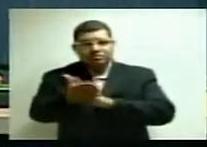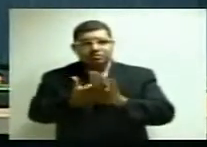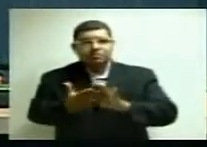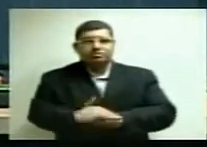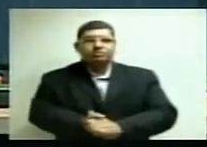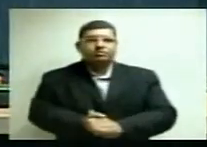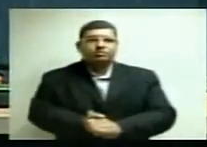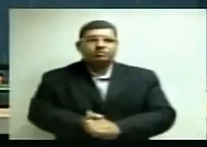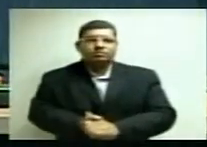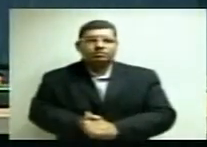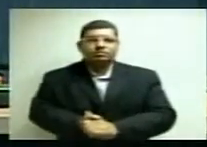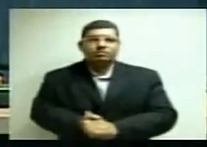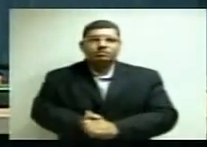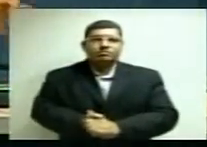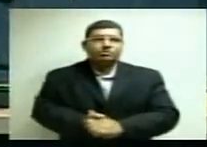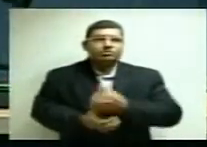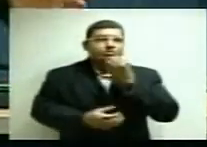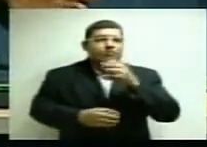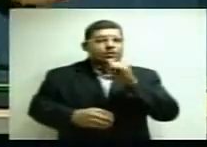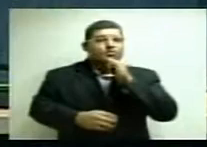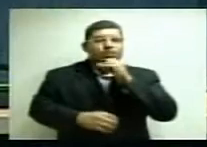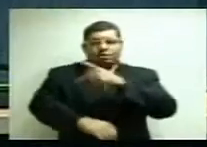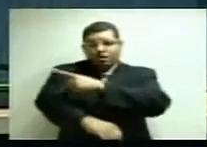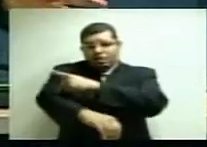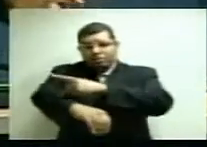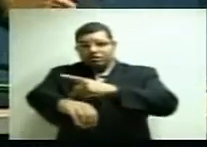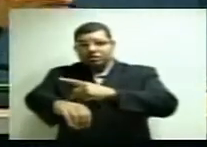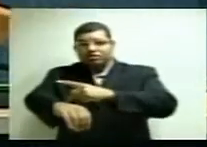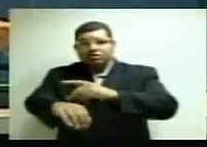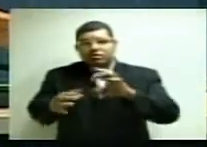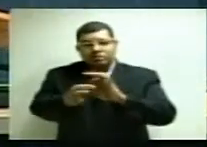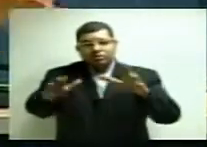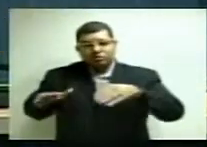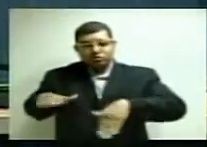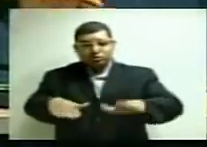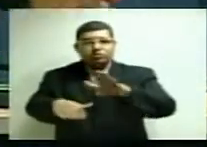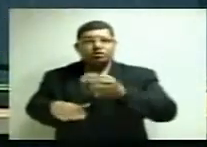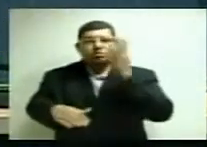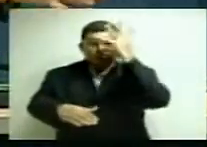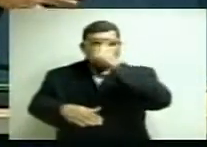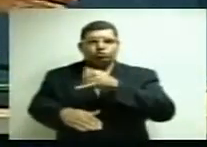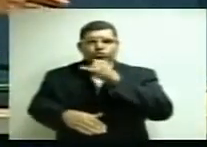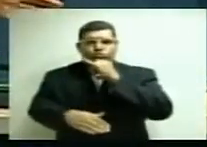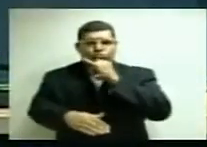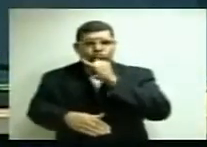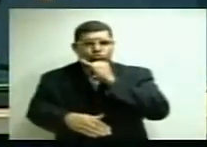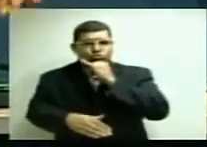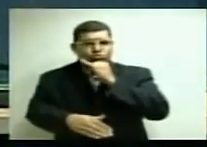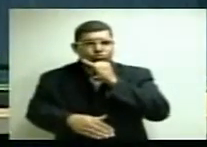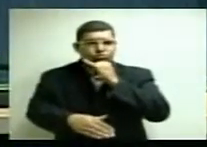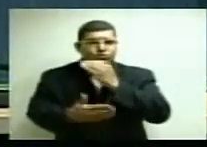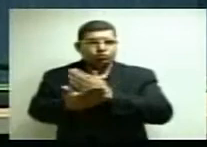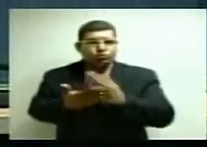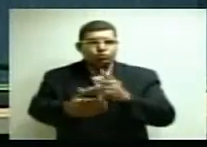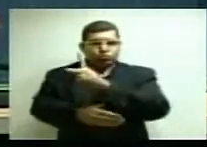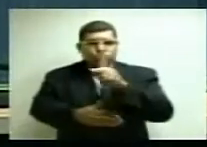poder público. A Ponta Negra faz uma faixa liberada, um belo exemplo, uma bela